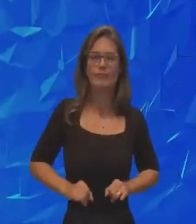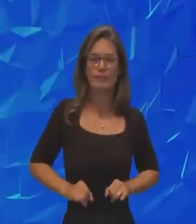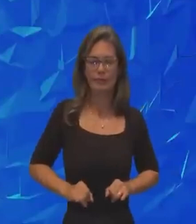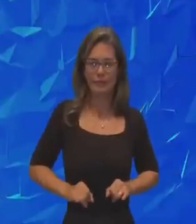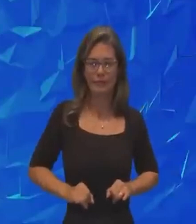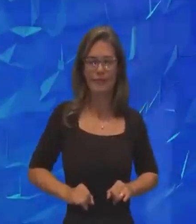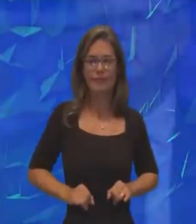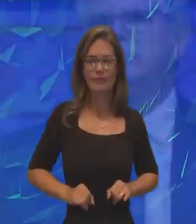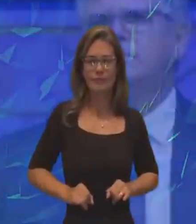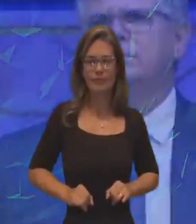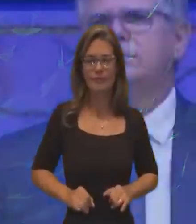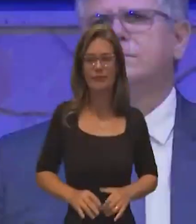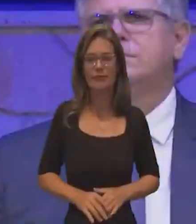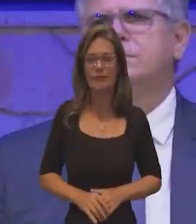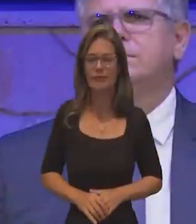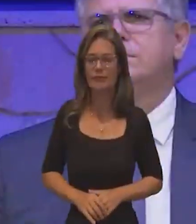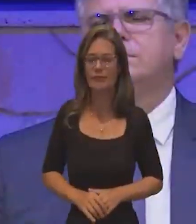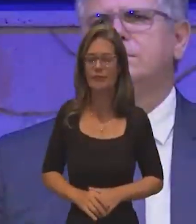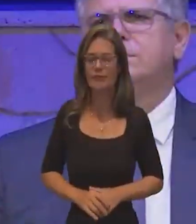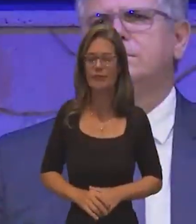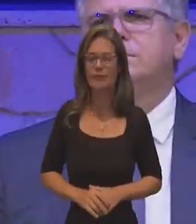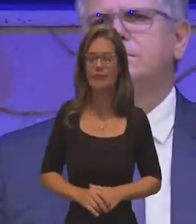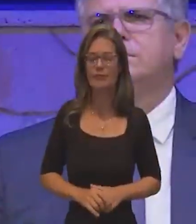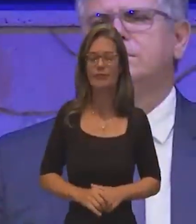E essa expressão que ele usa